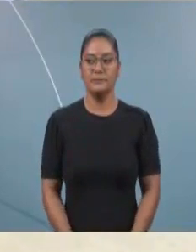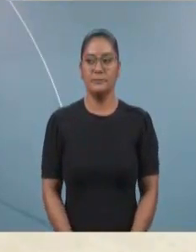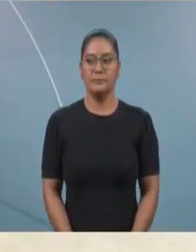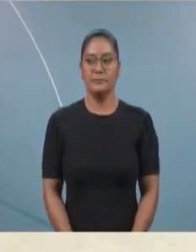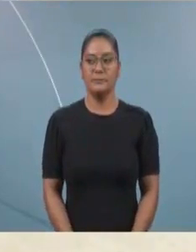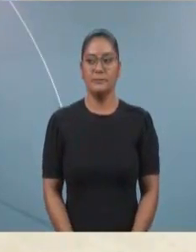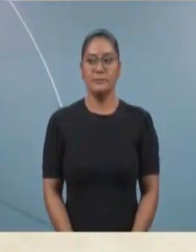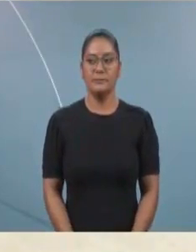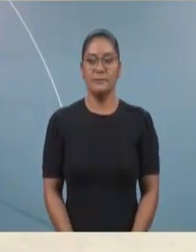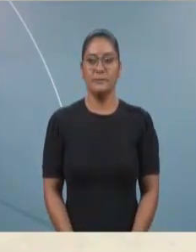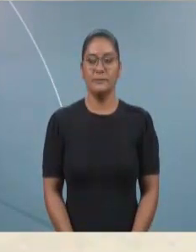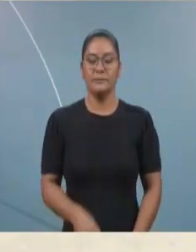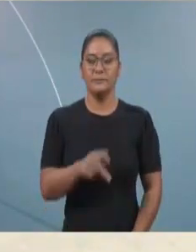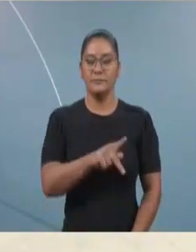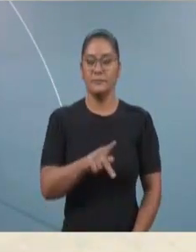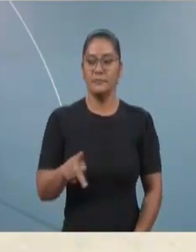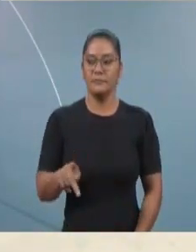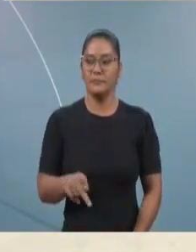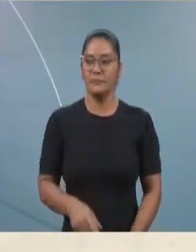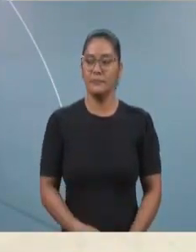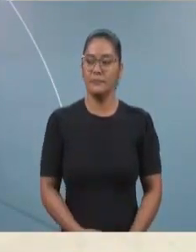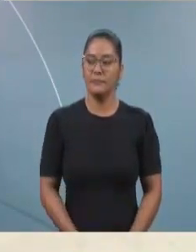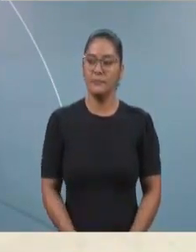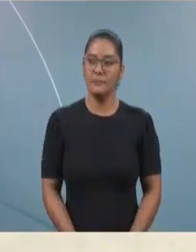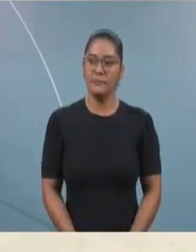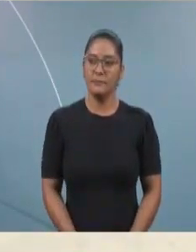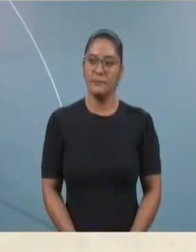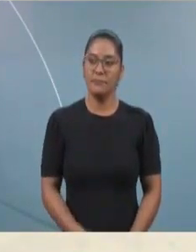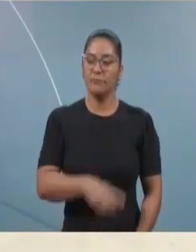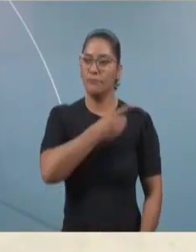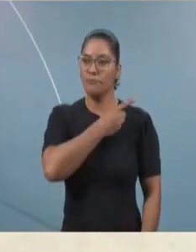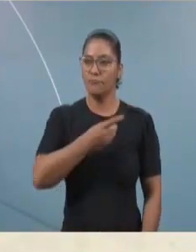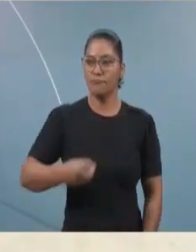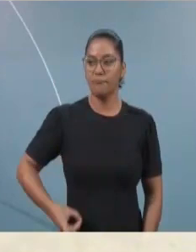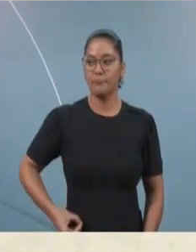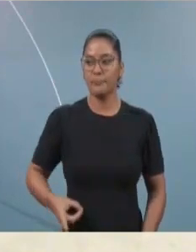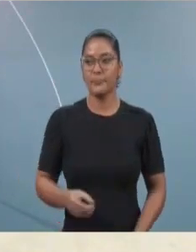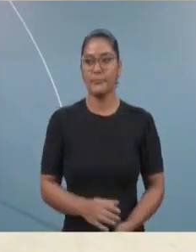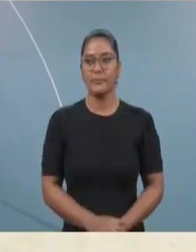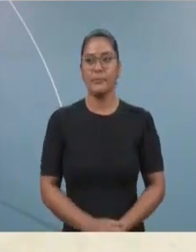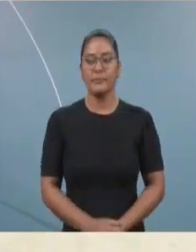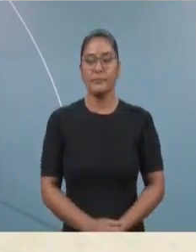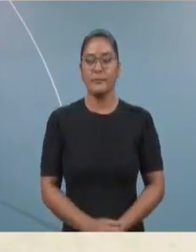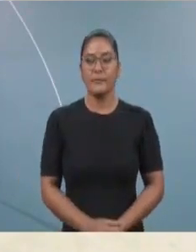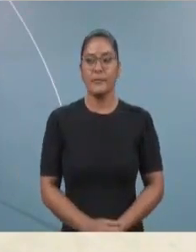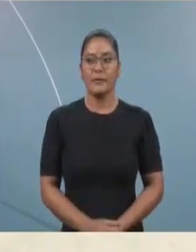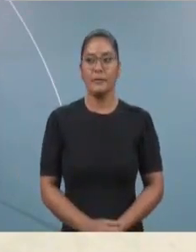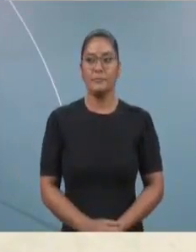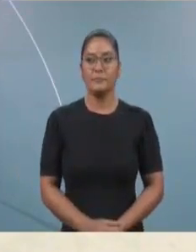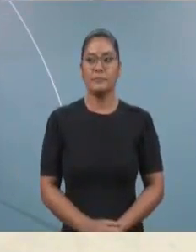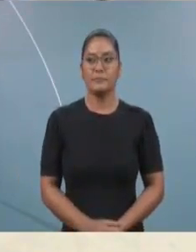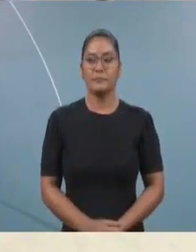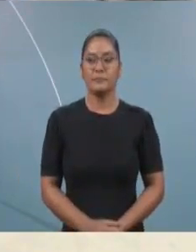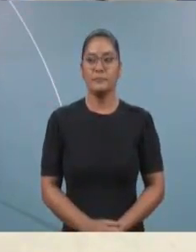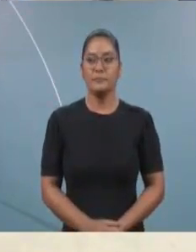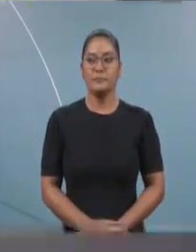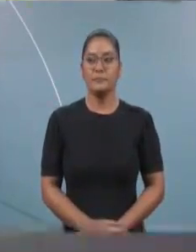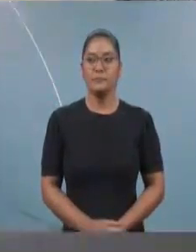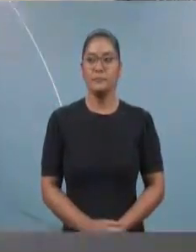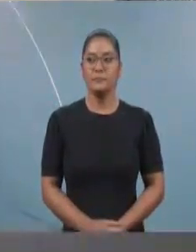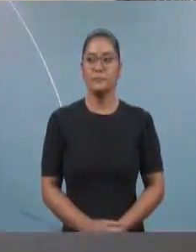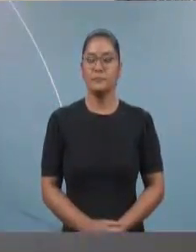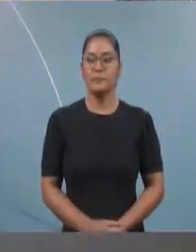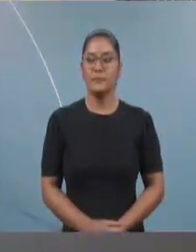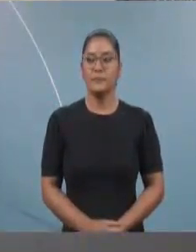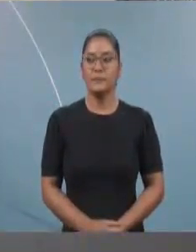pres senhor presidente senhores e senhores deputados Deputado nelto Queiroz por